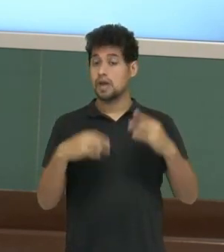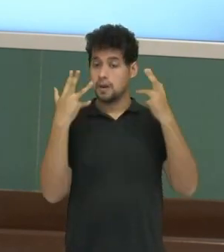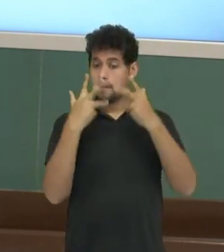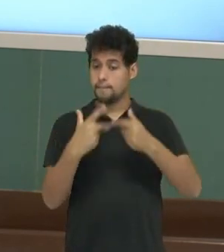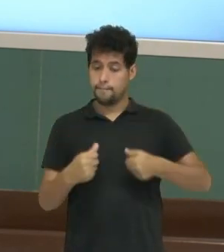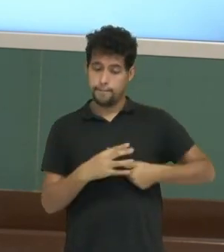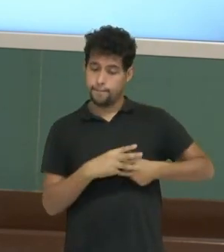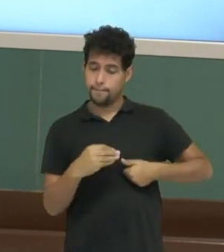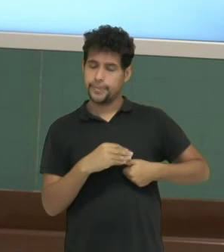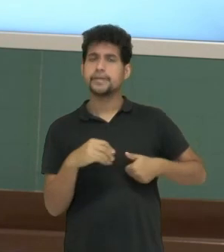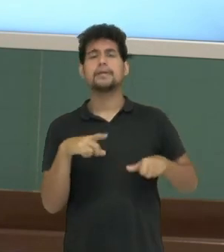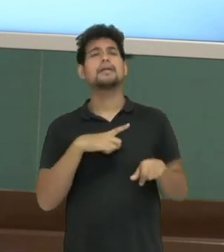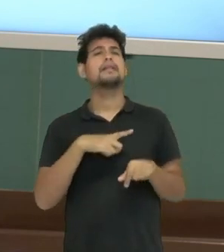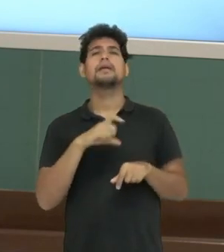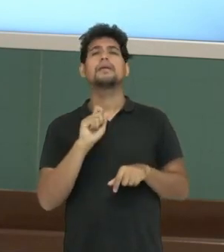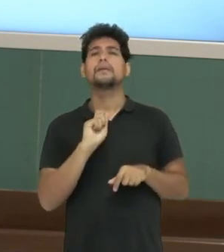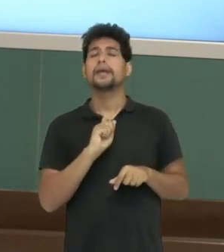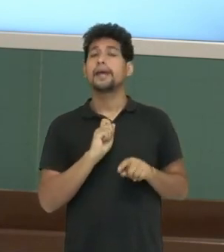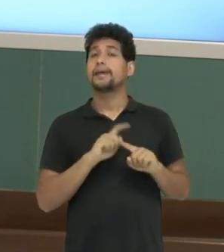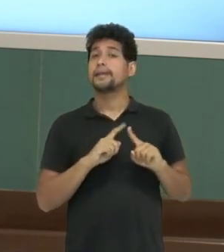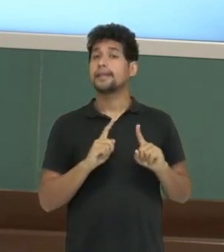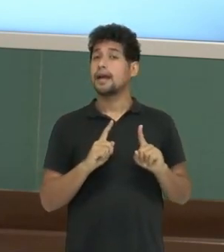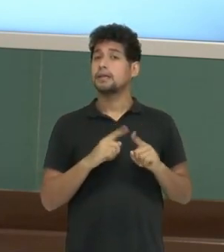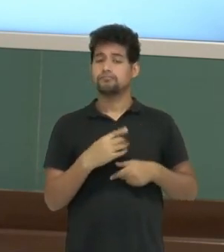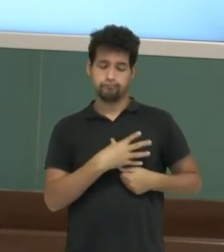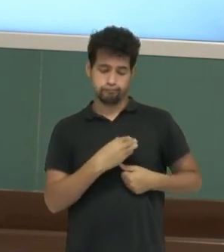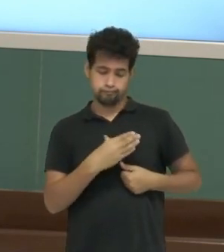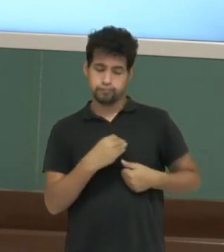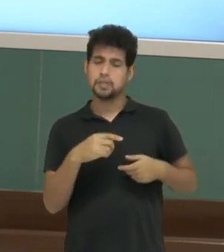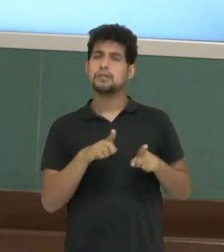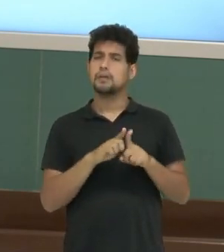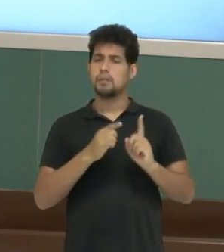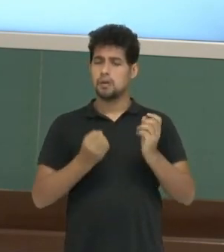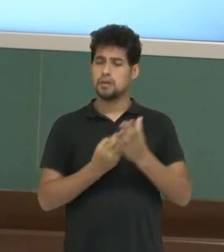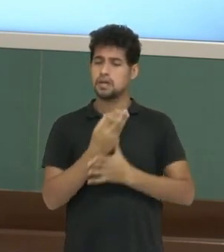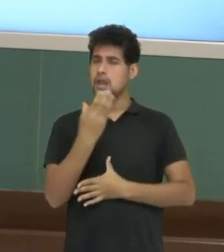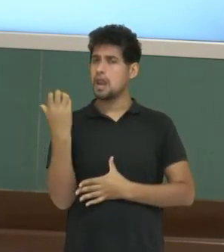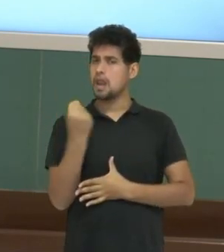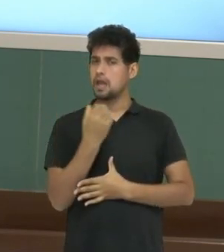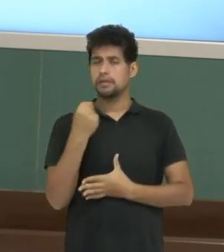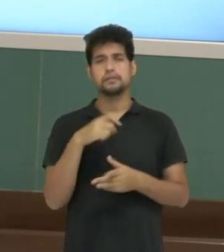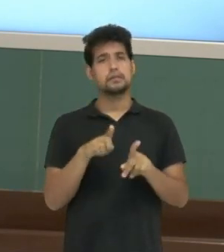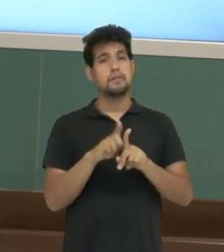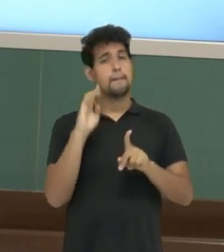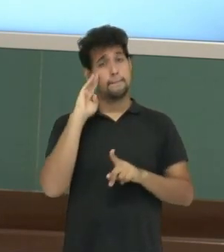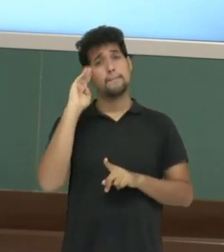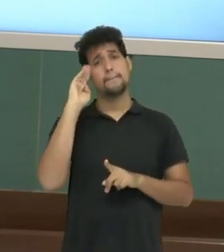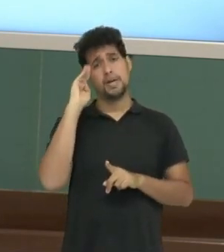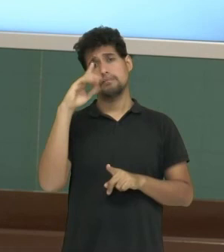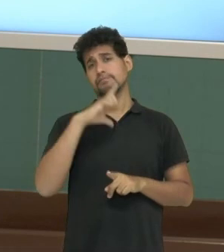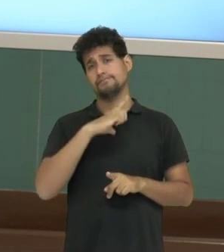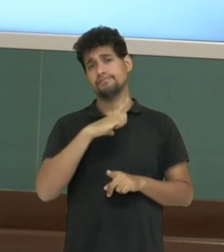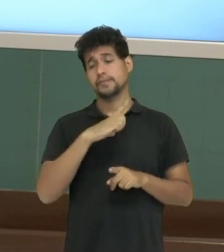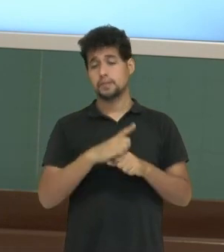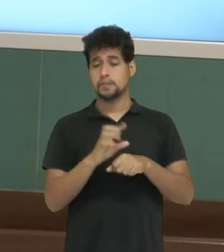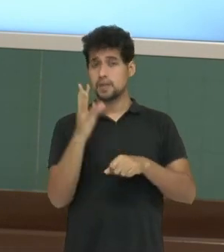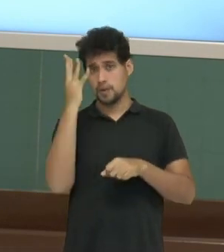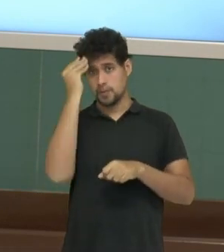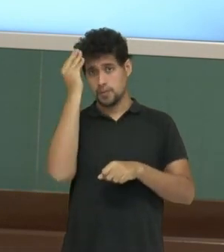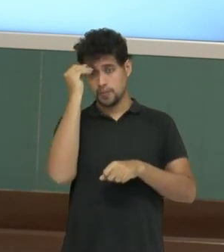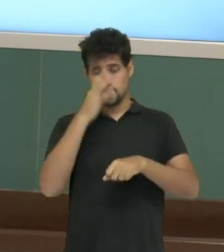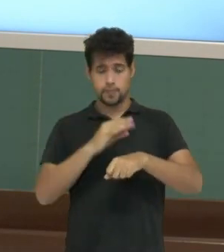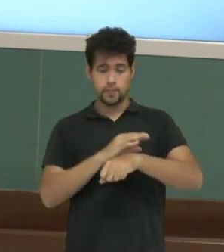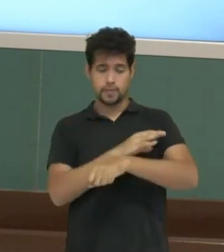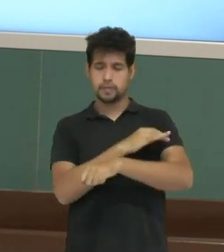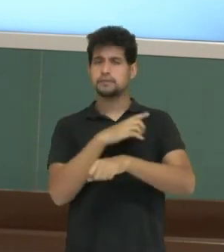A presença ali da glândula mamária, né? Na produção de leite, sendo como a principal, a presença do pelo, né? Que está